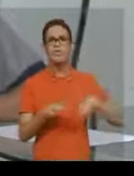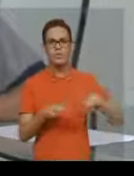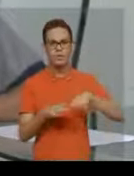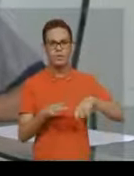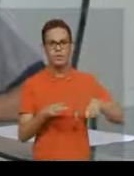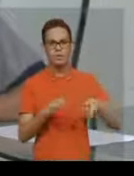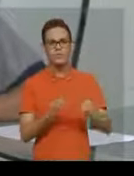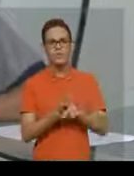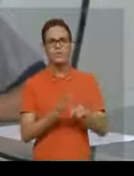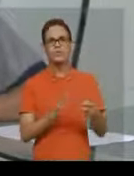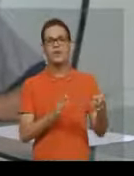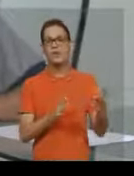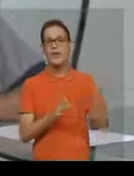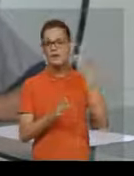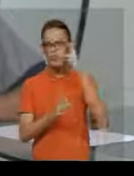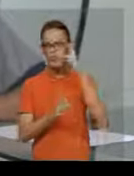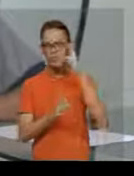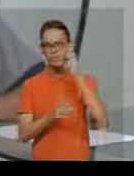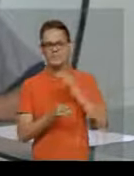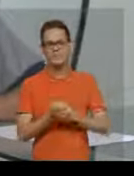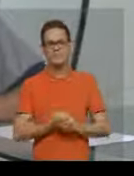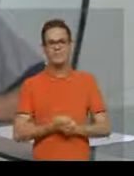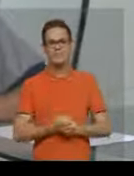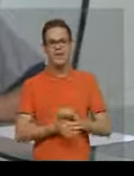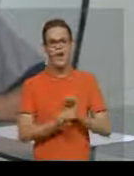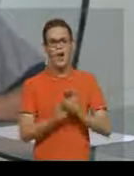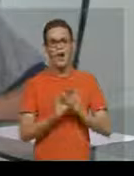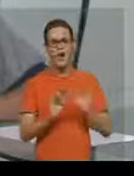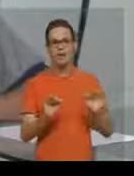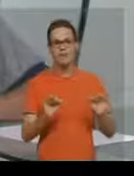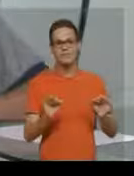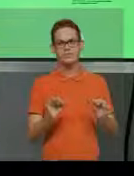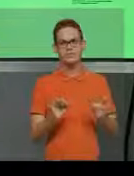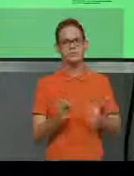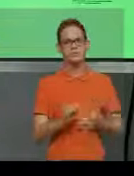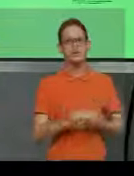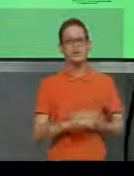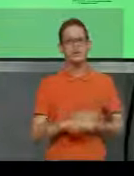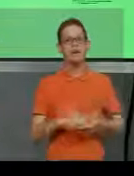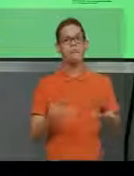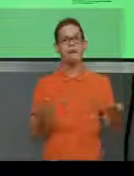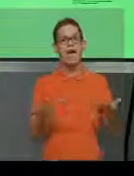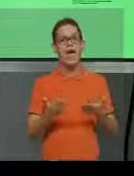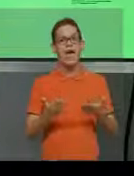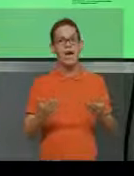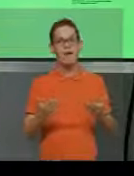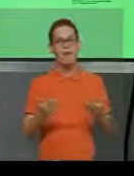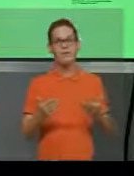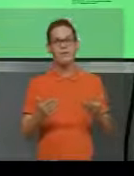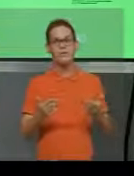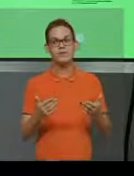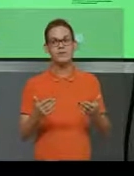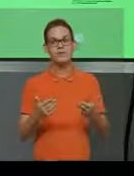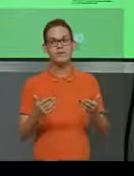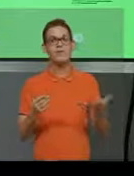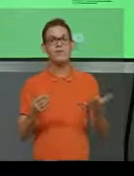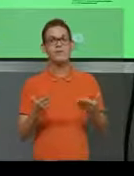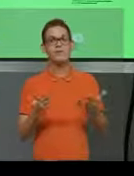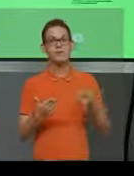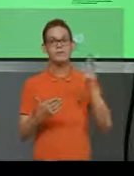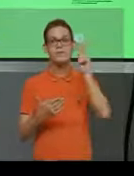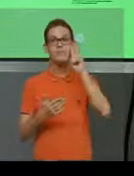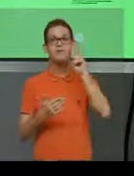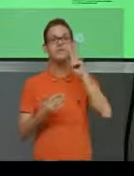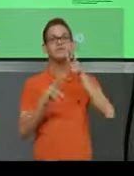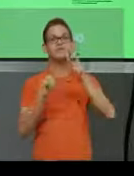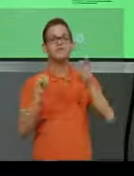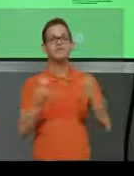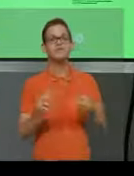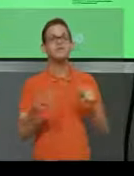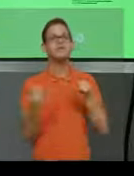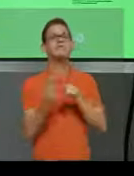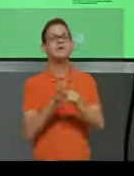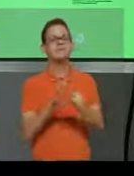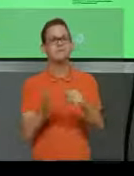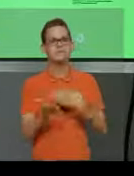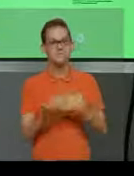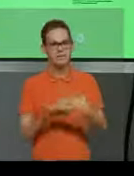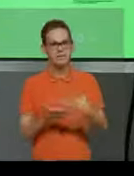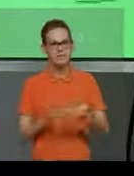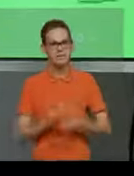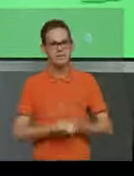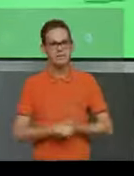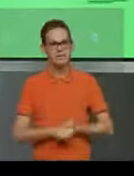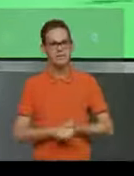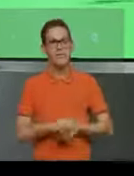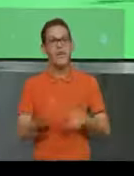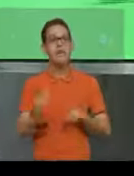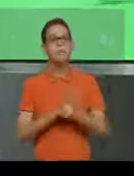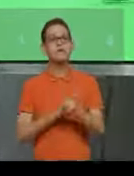na cultura americana, Cláudia. Ótimo. Então agora que nós já relembramos as aulas, nós vamos passar para as perguntas. Vamos à